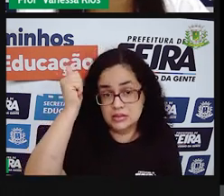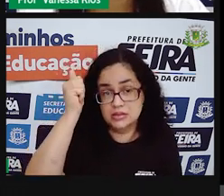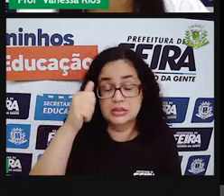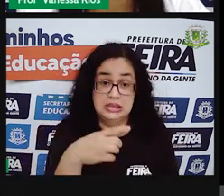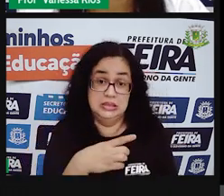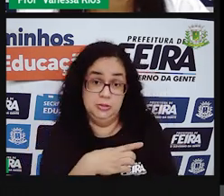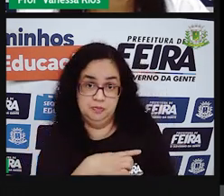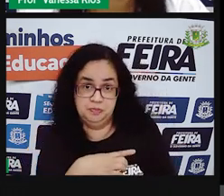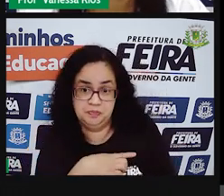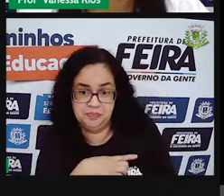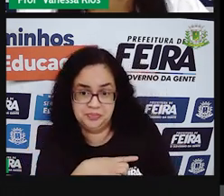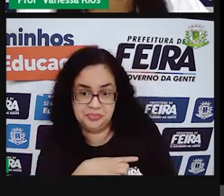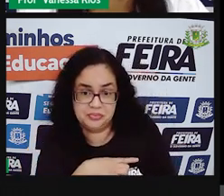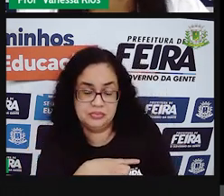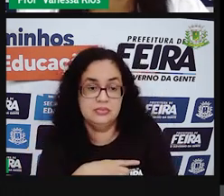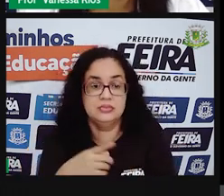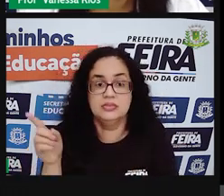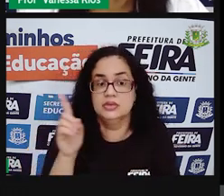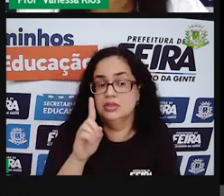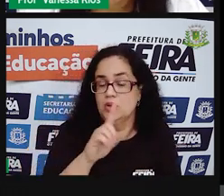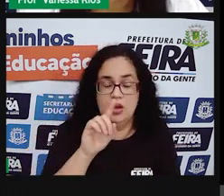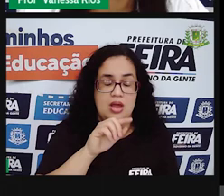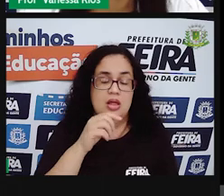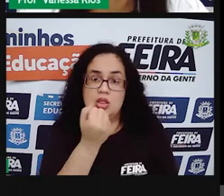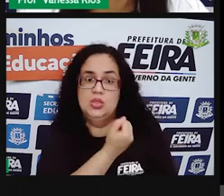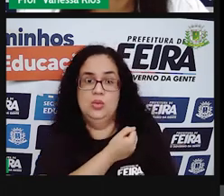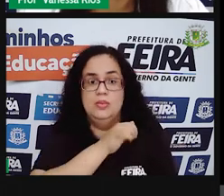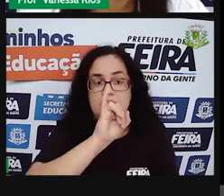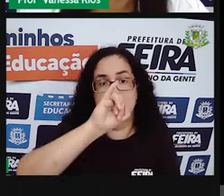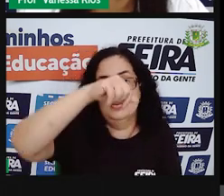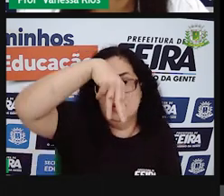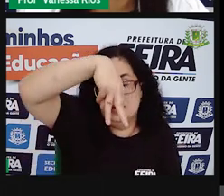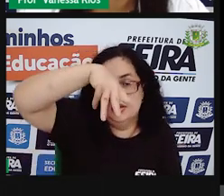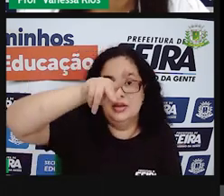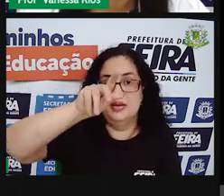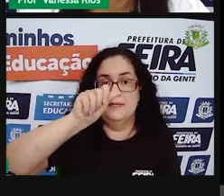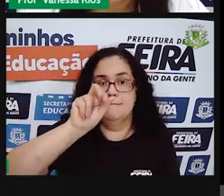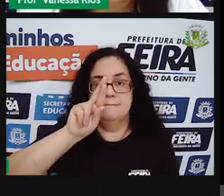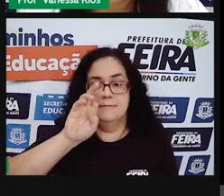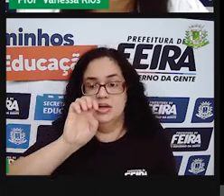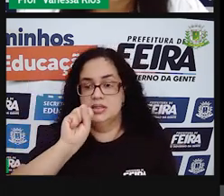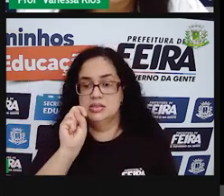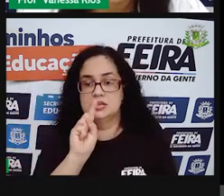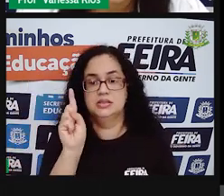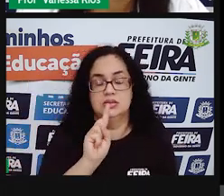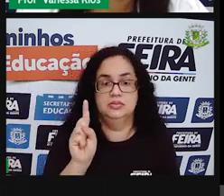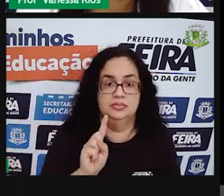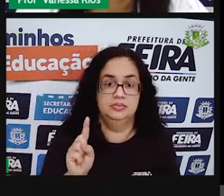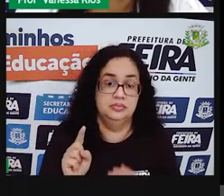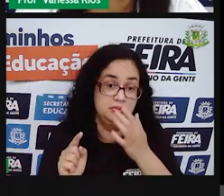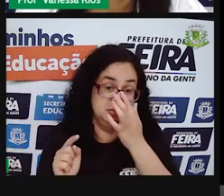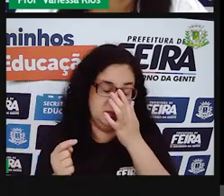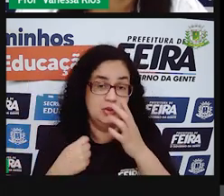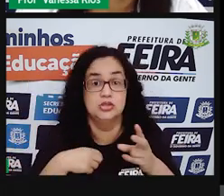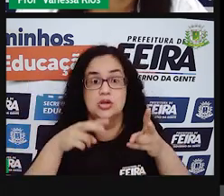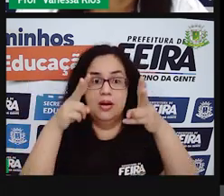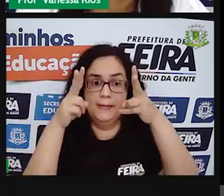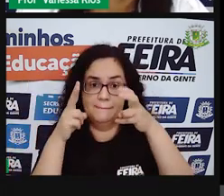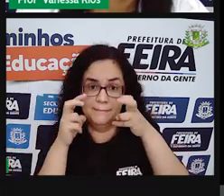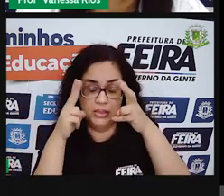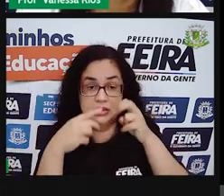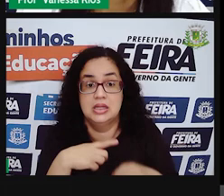que estarão aqui não serão números ímpares, terão que ser números pares. A gente pode